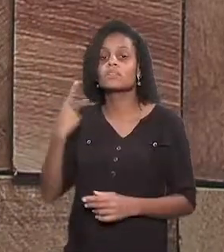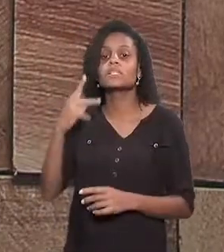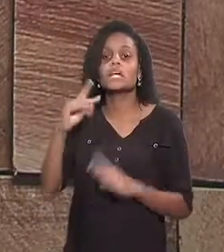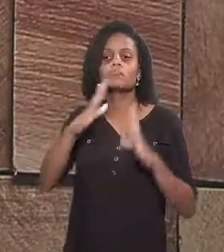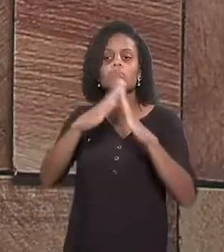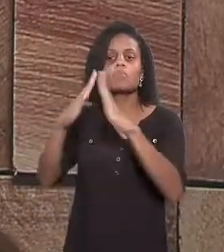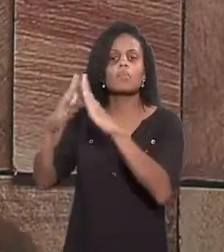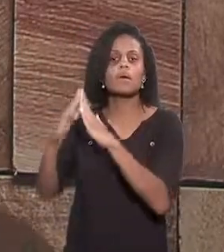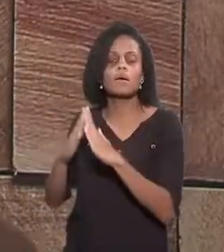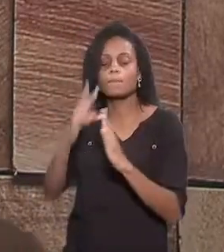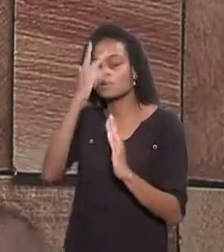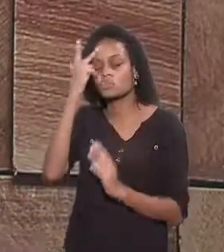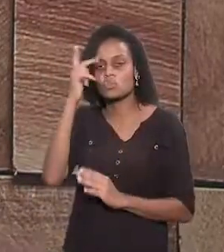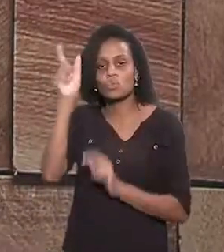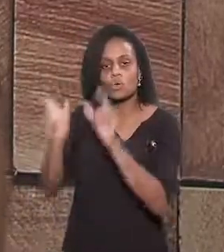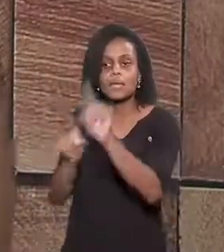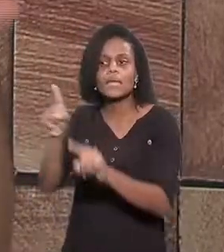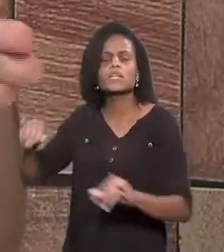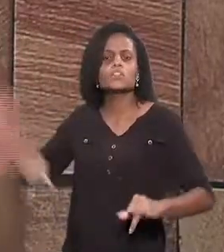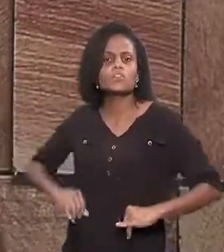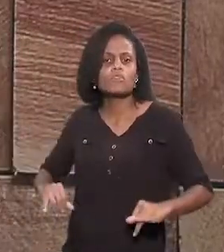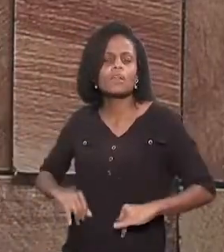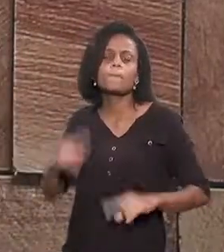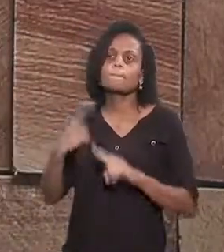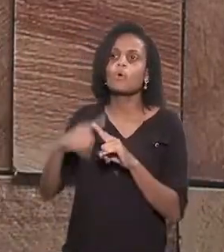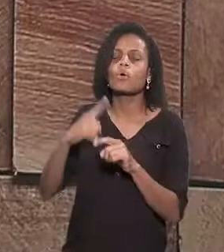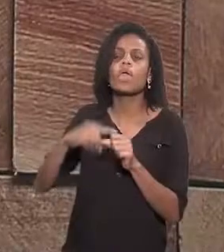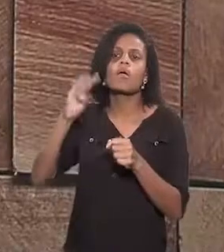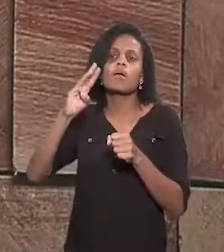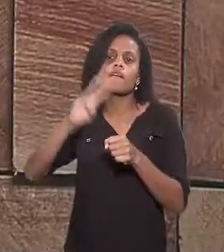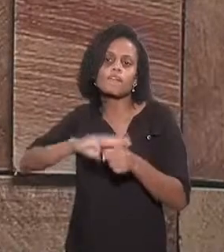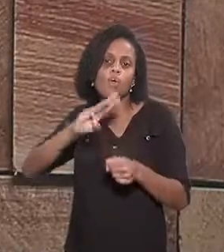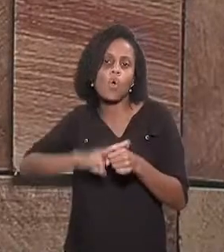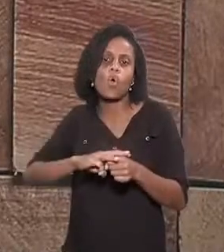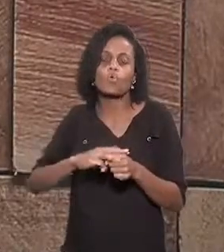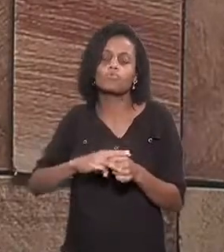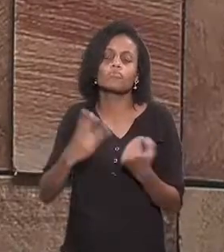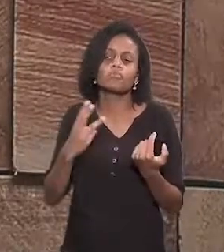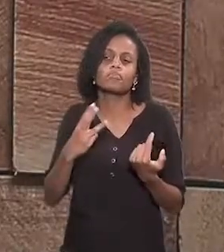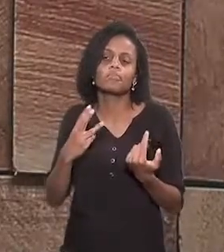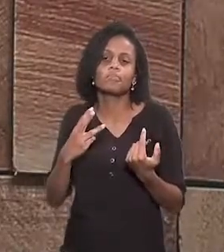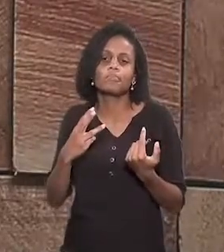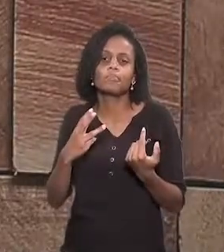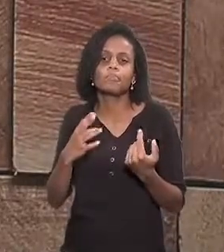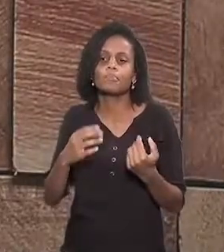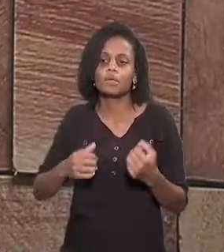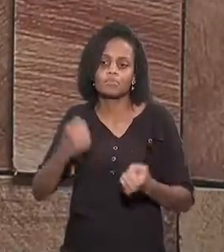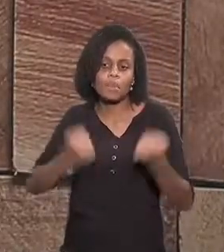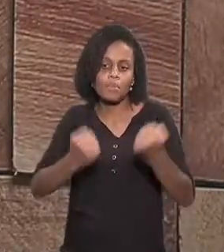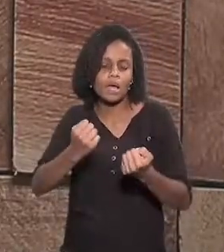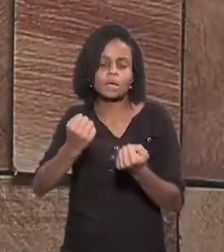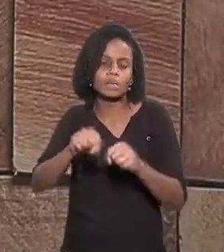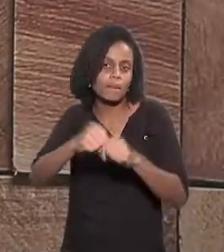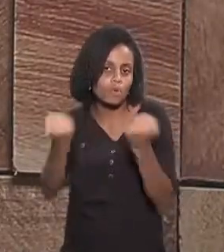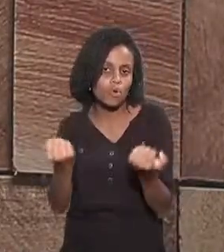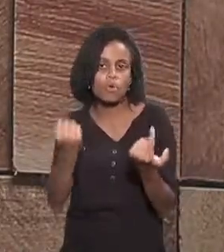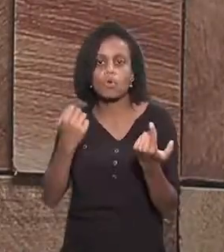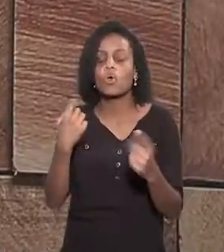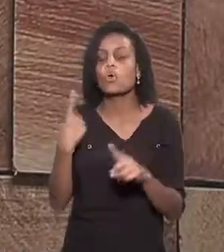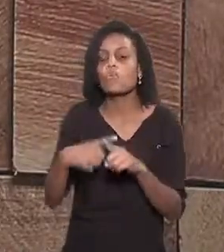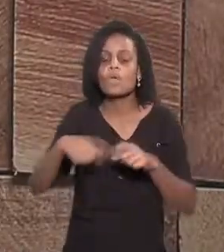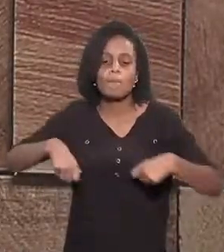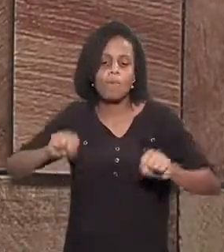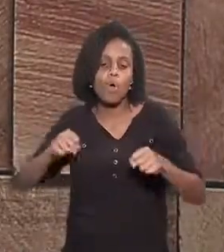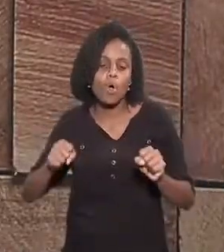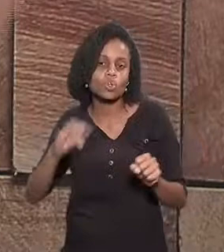gente sempre pega na linha dos moradores. O morador está sofrendo porque a Kombi não está funcionando, o morador está sofrendo porque não consegue chegar em casa